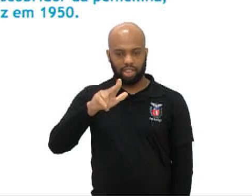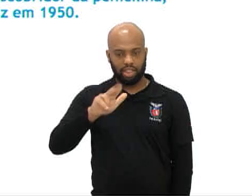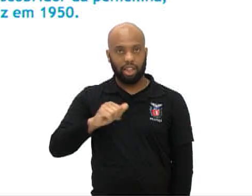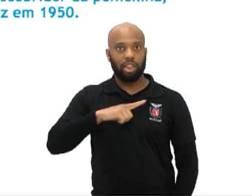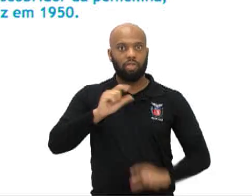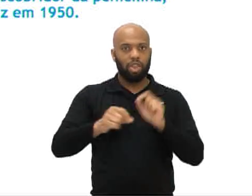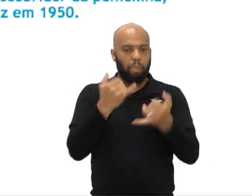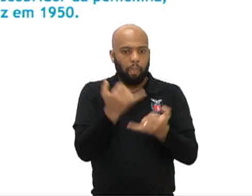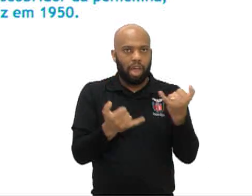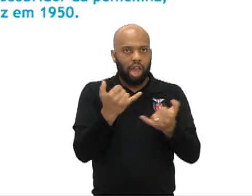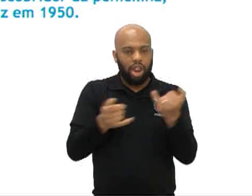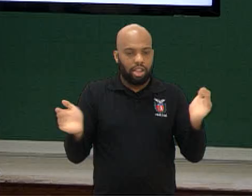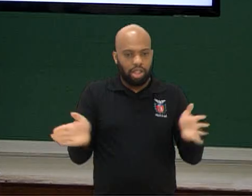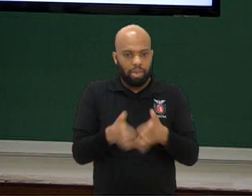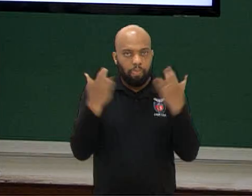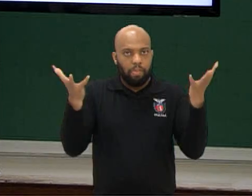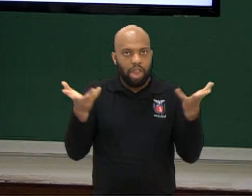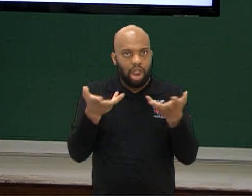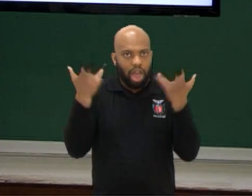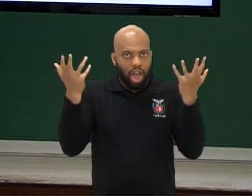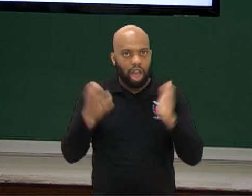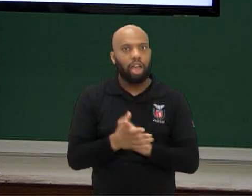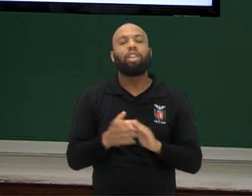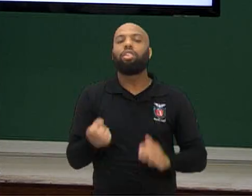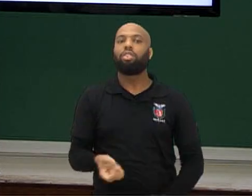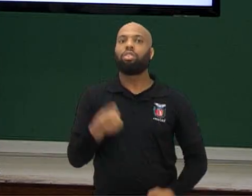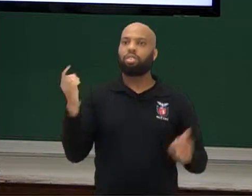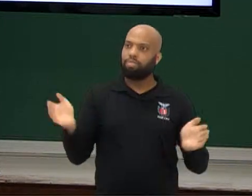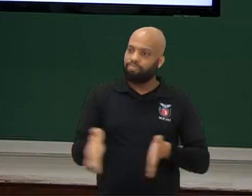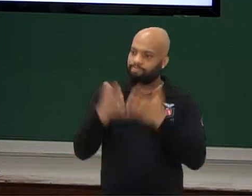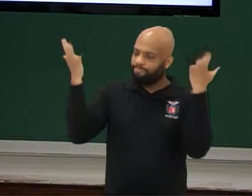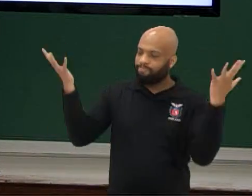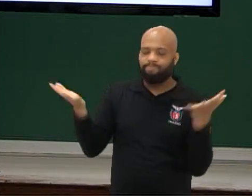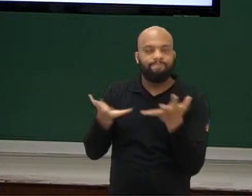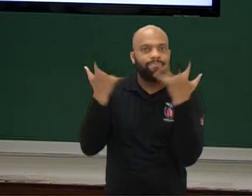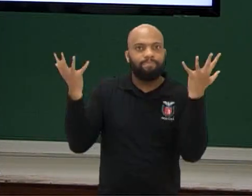um milagre. Olha que interessante a colocação dessa